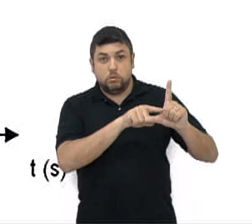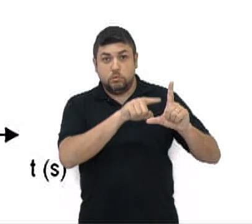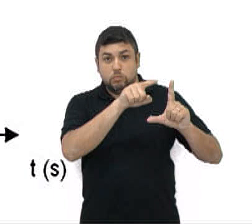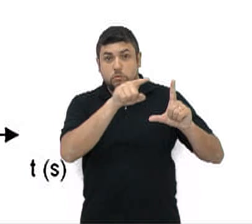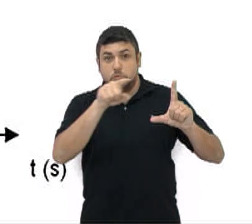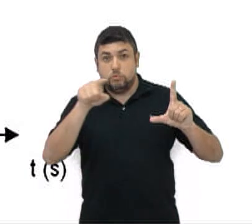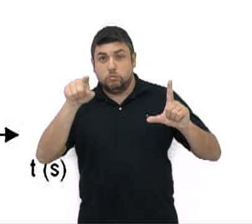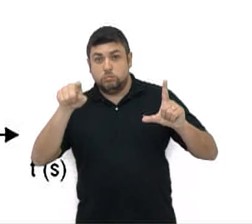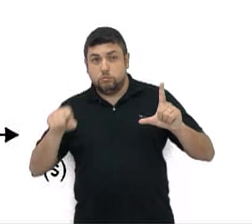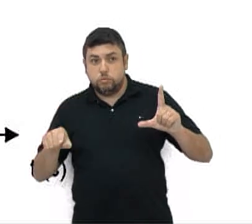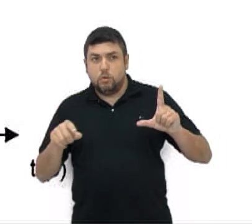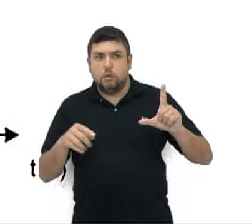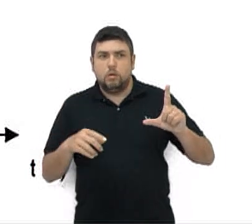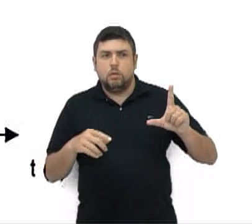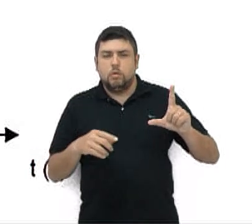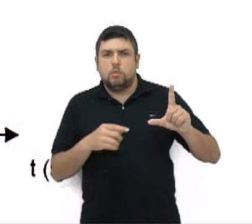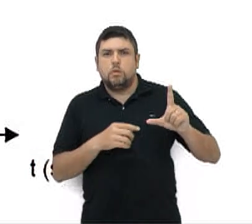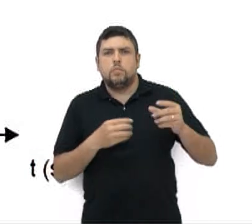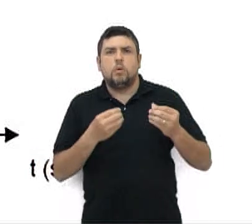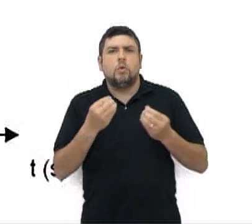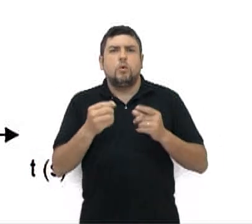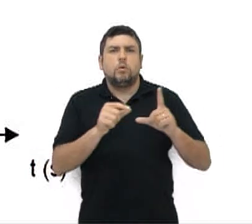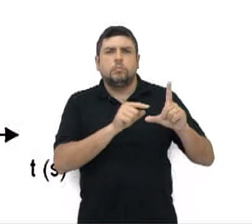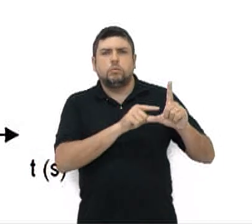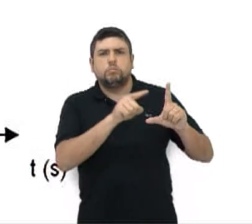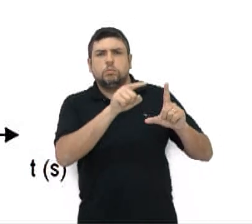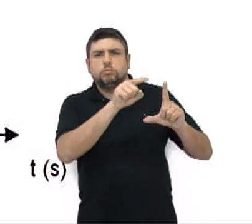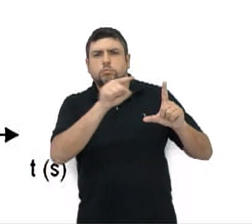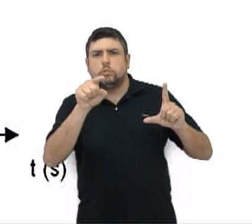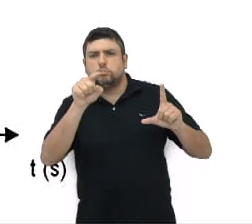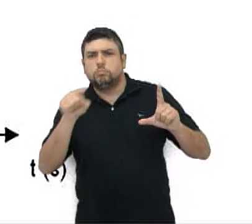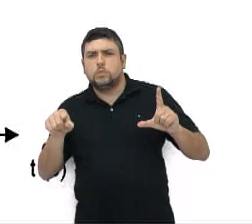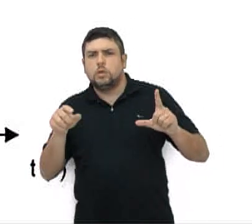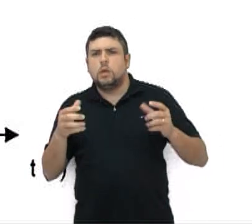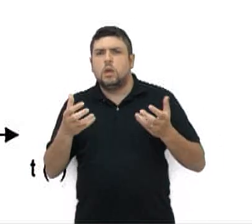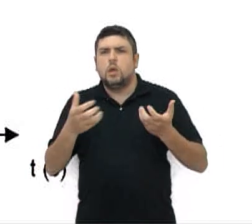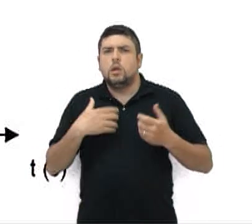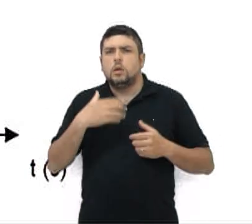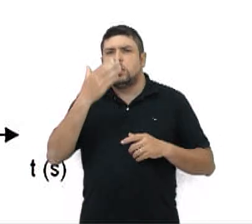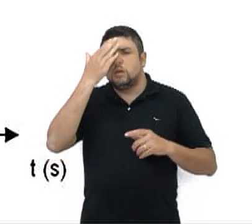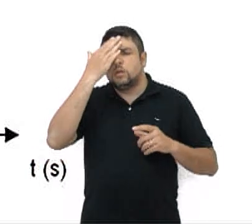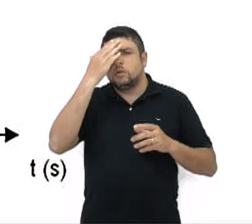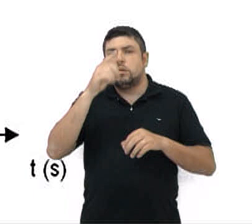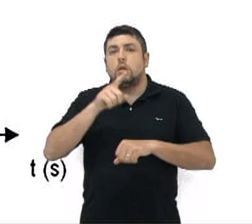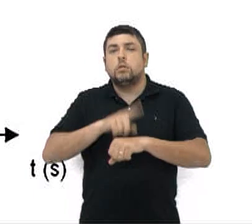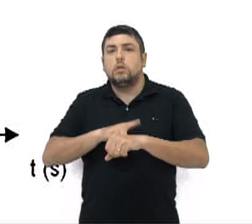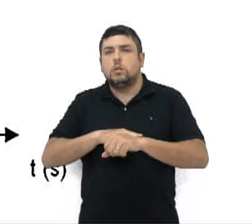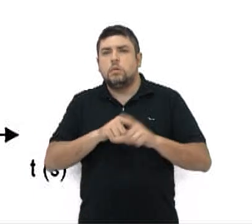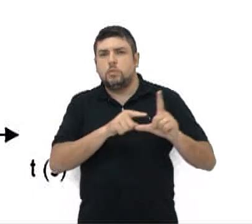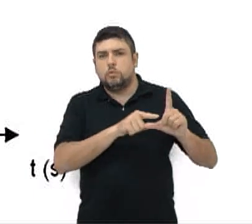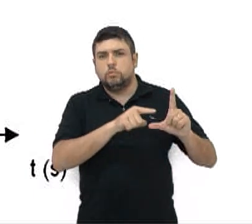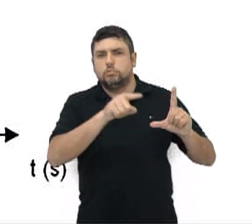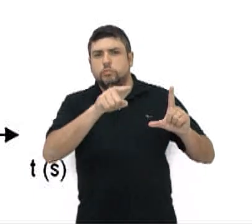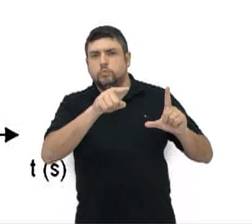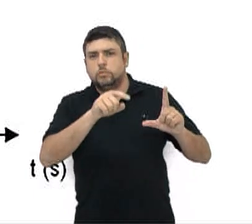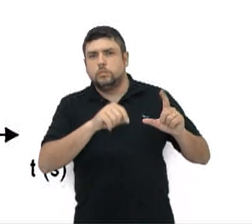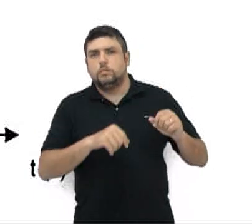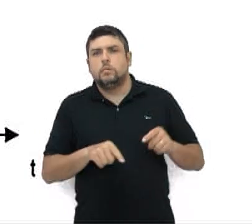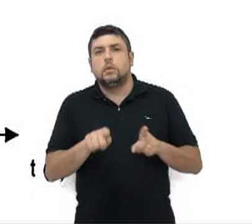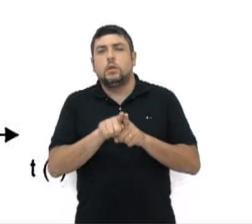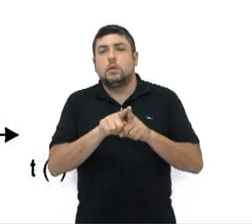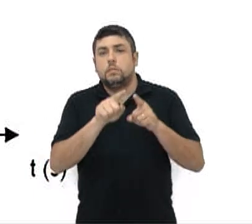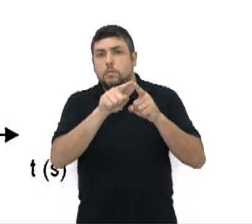2 e 3 identificam respectivamente os intervalos de tempo 0 a 4, de 4